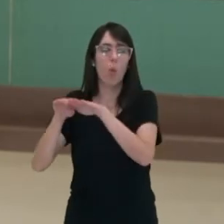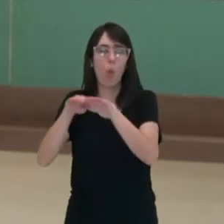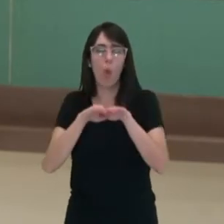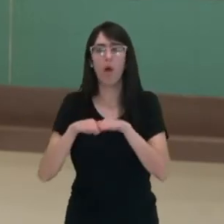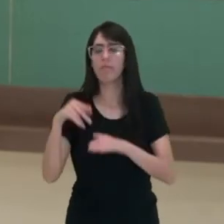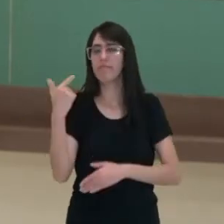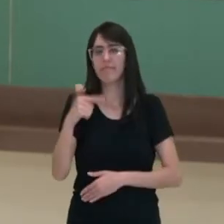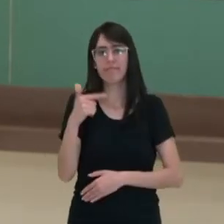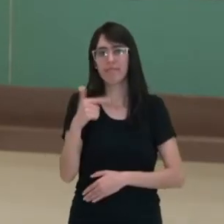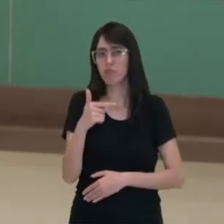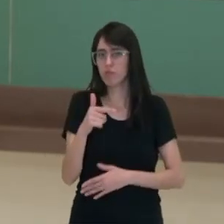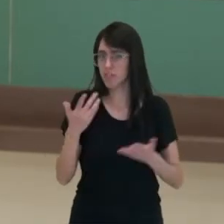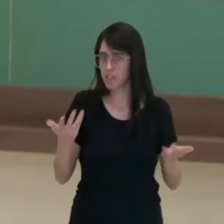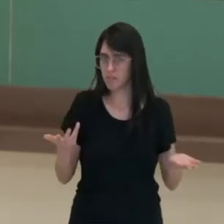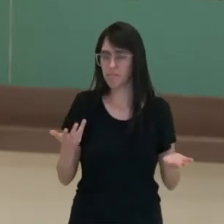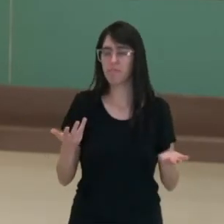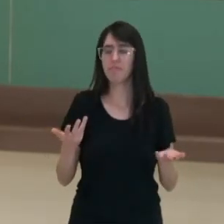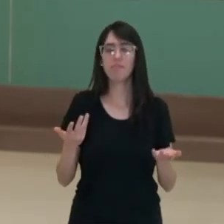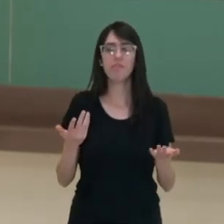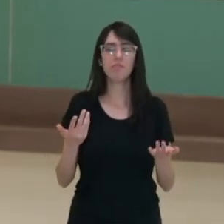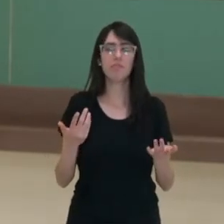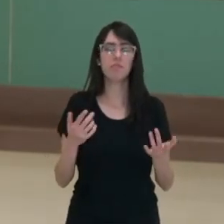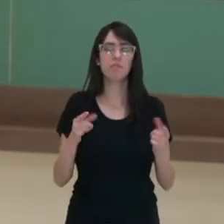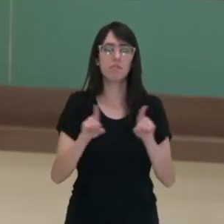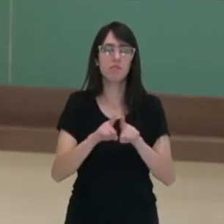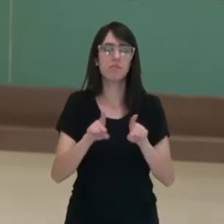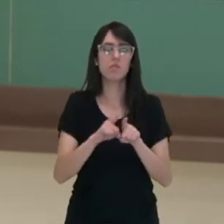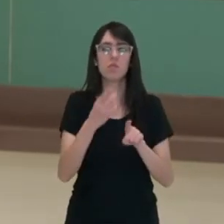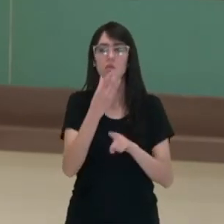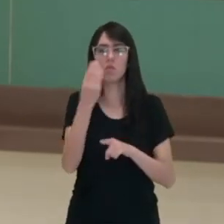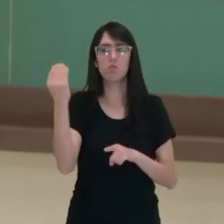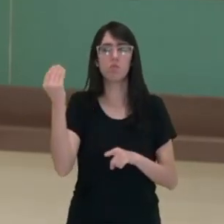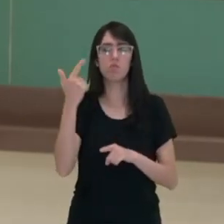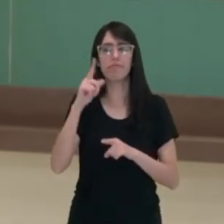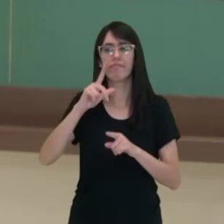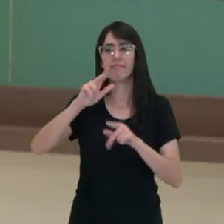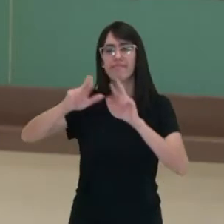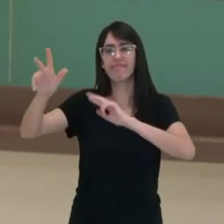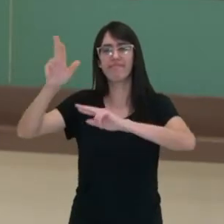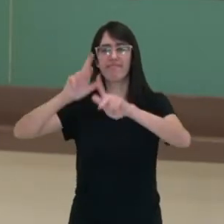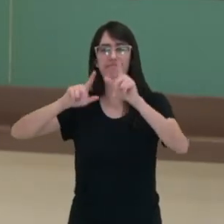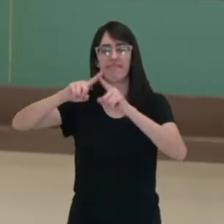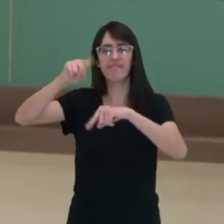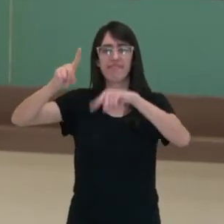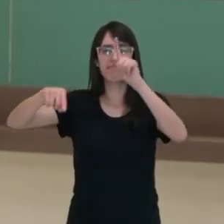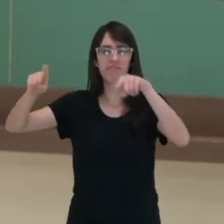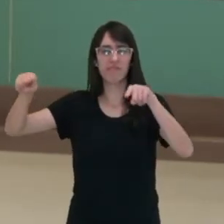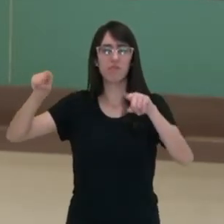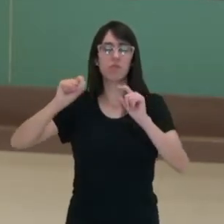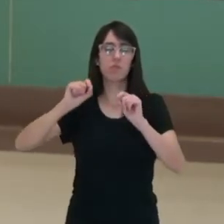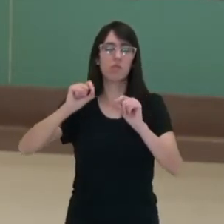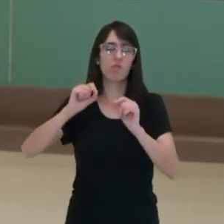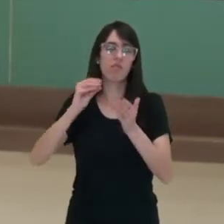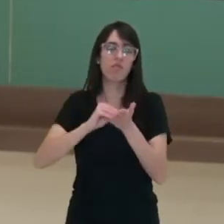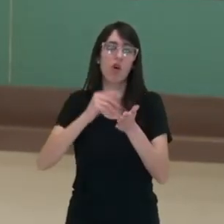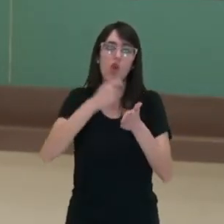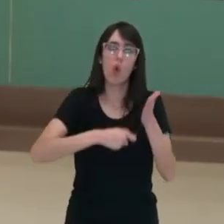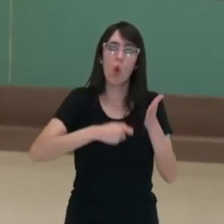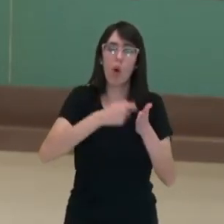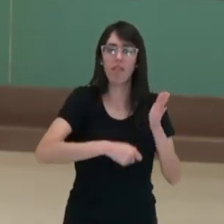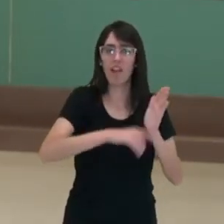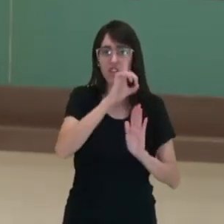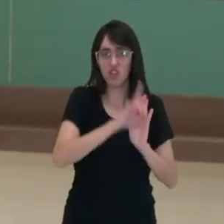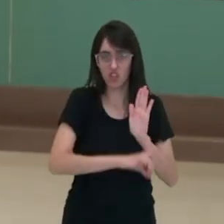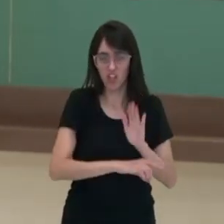e por não se verem como iguais, muitas vezes não se juntam para lutar por direitos